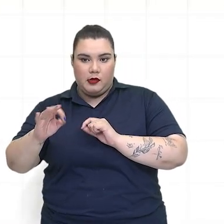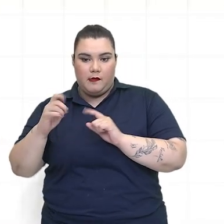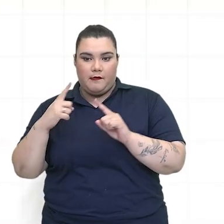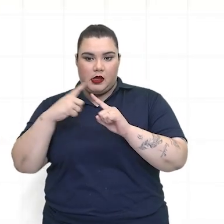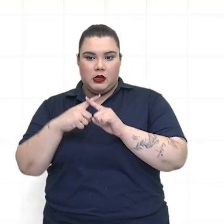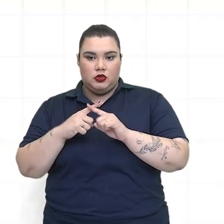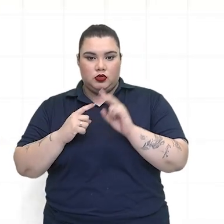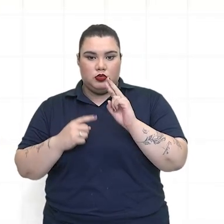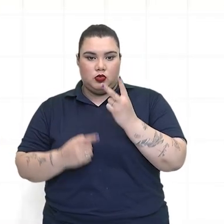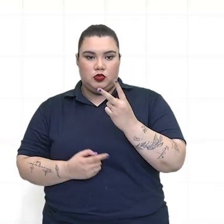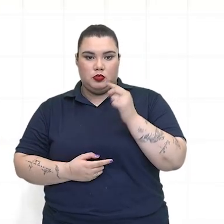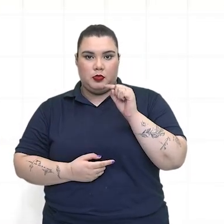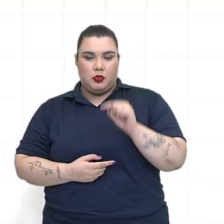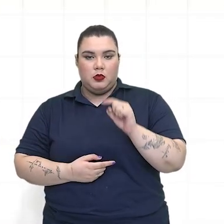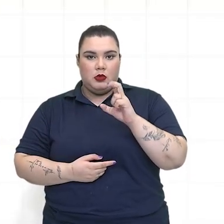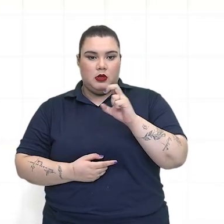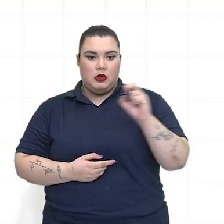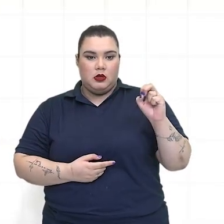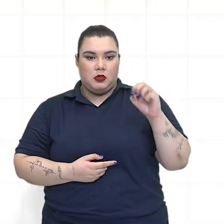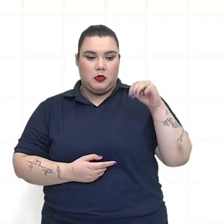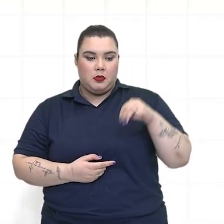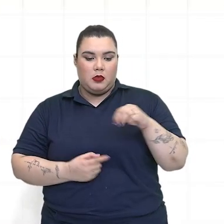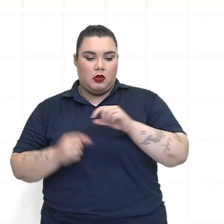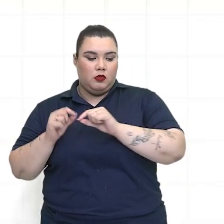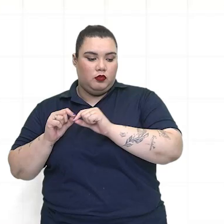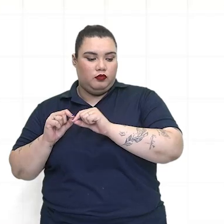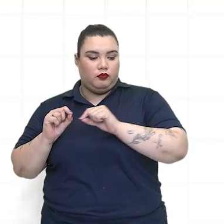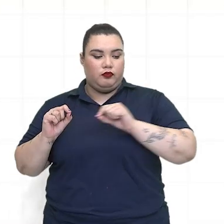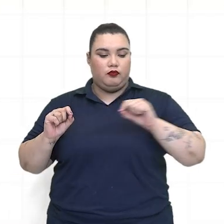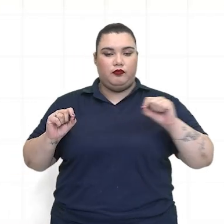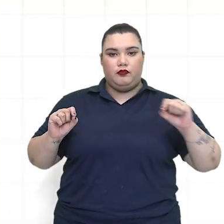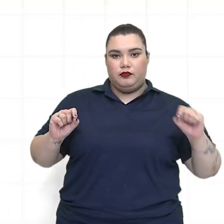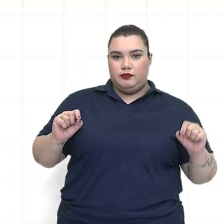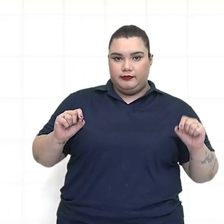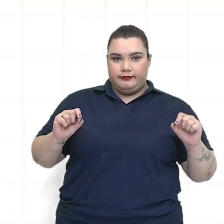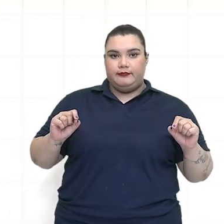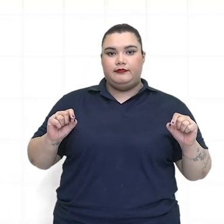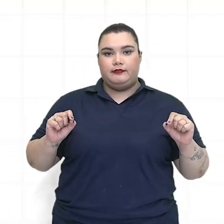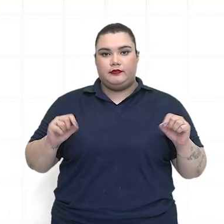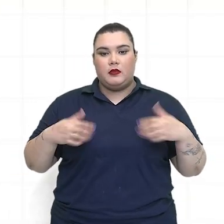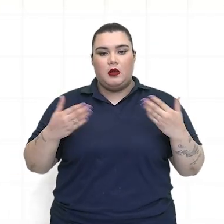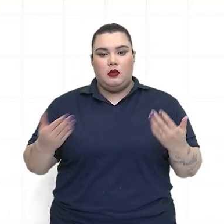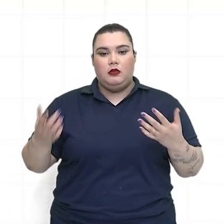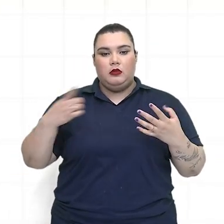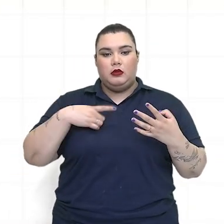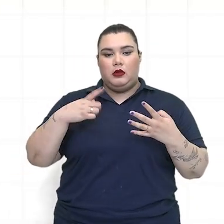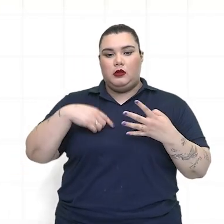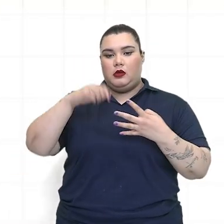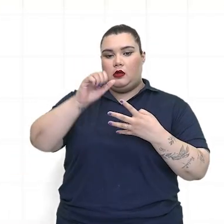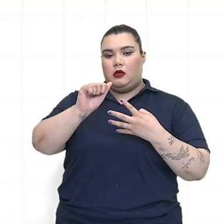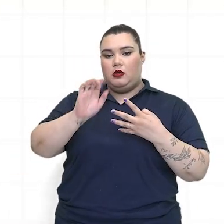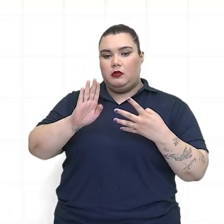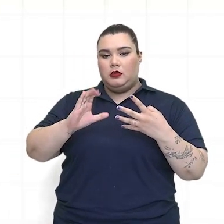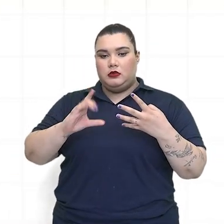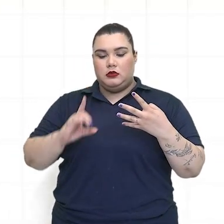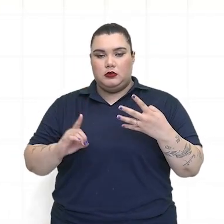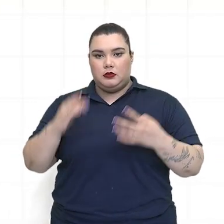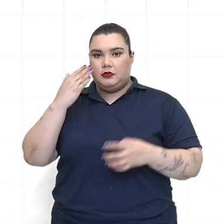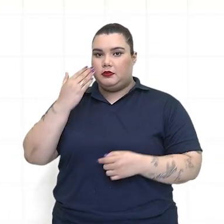por 2.500 metros de comprimento? Aí vemos as nossas alternativas.